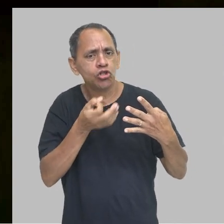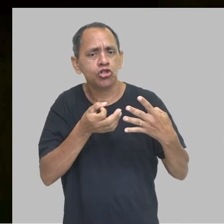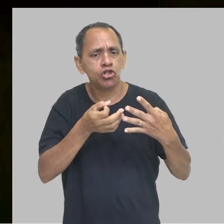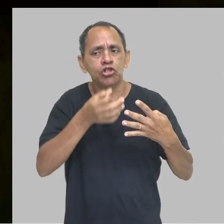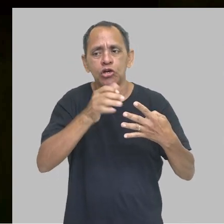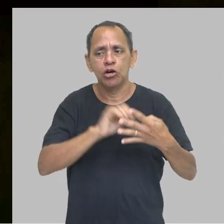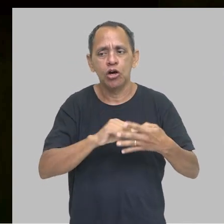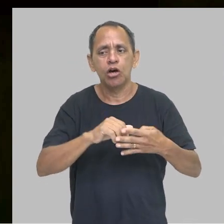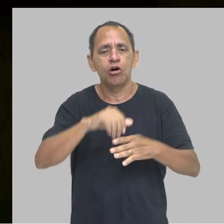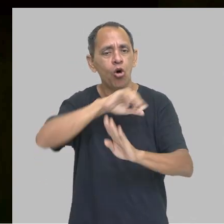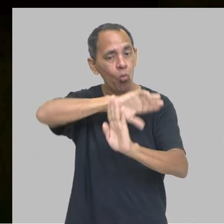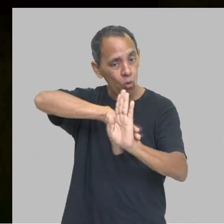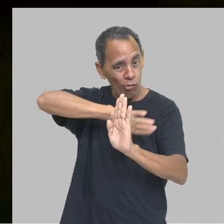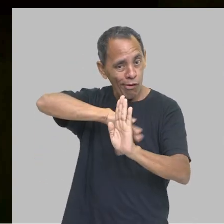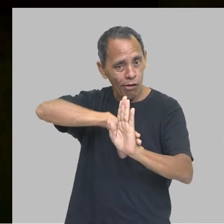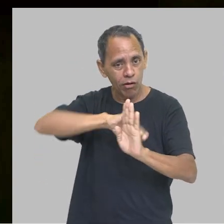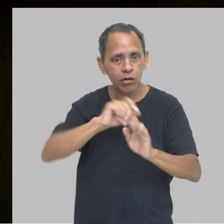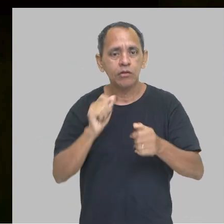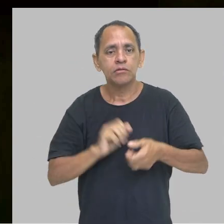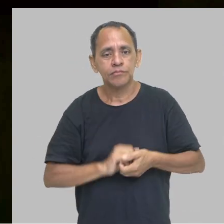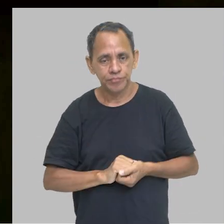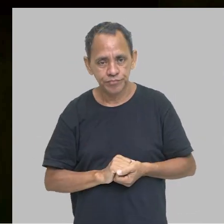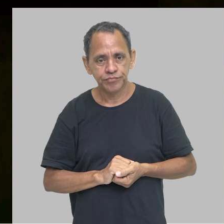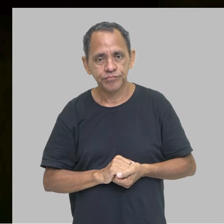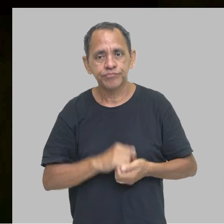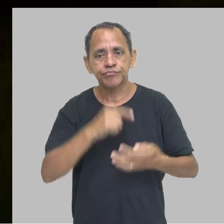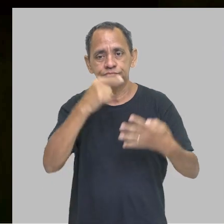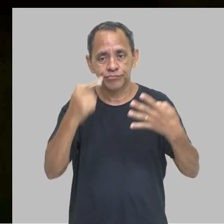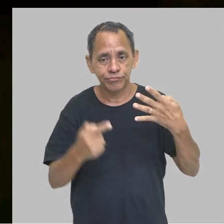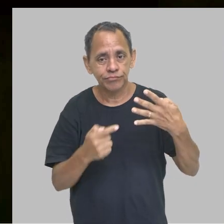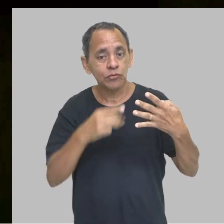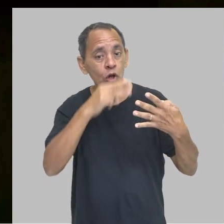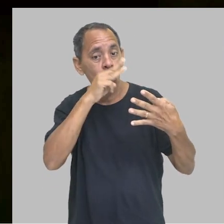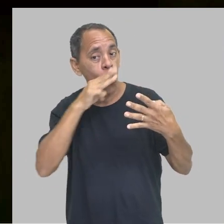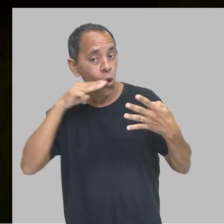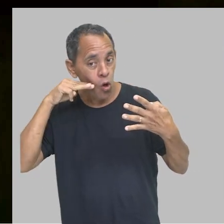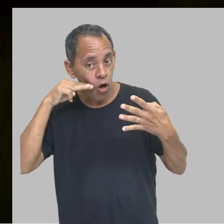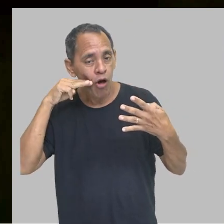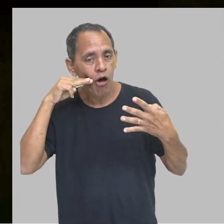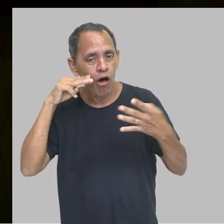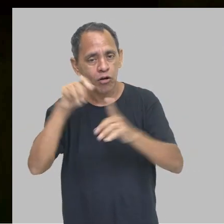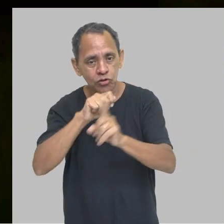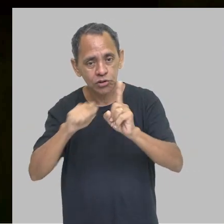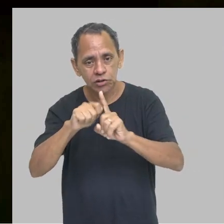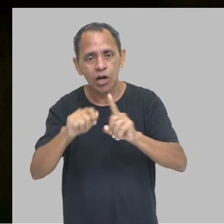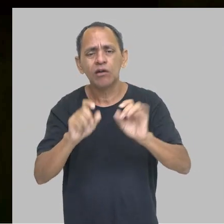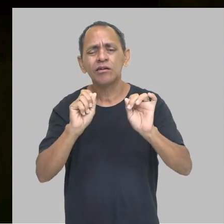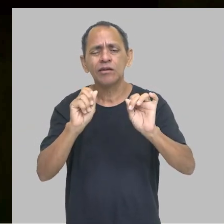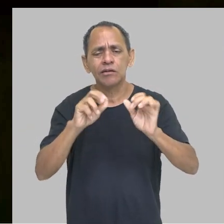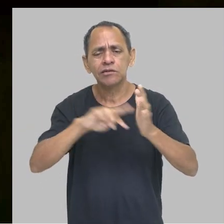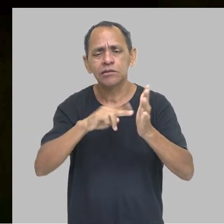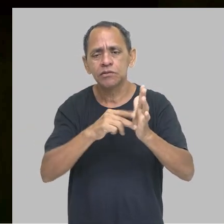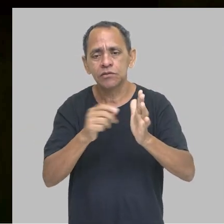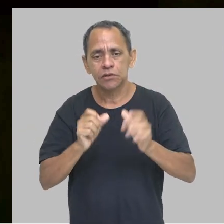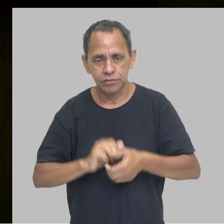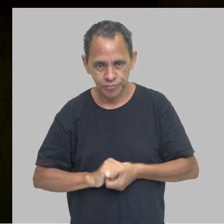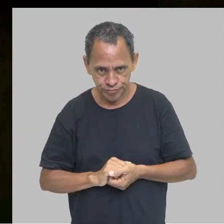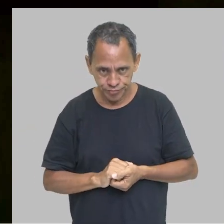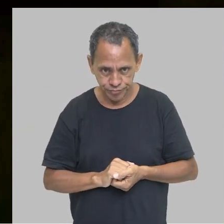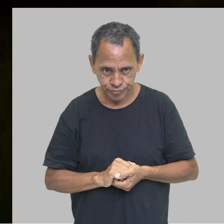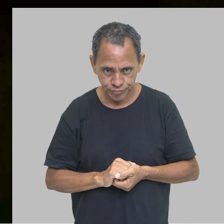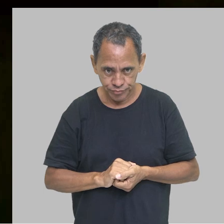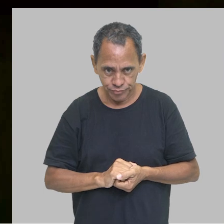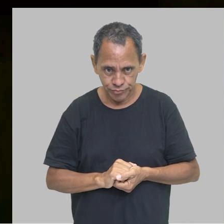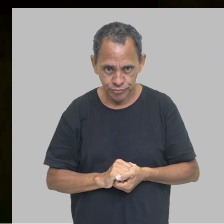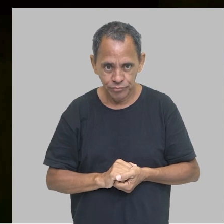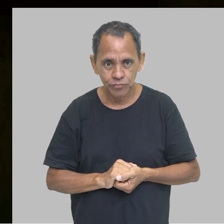naquela região. E a primeira justificativa, gente, foi a ideia do darwinismo social. O que é darwinismo